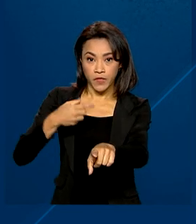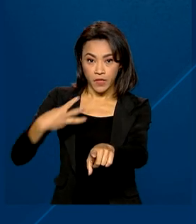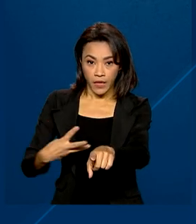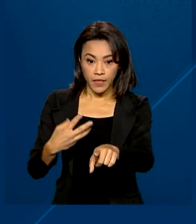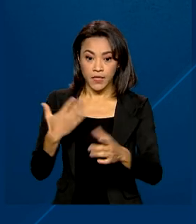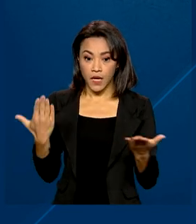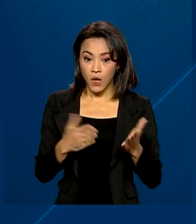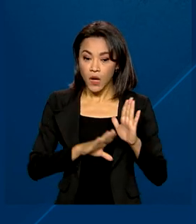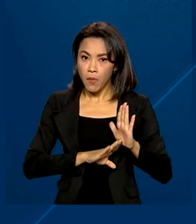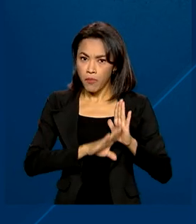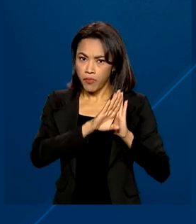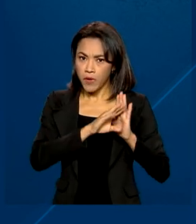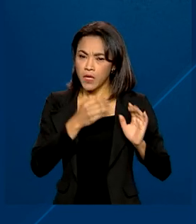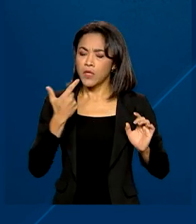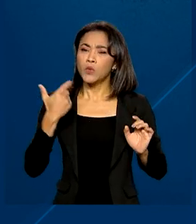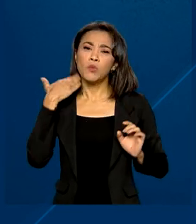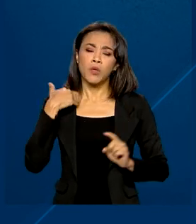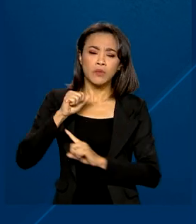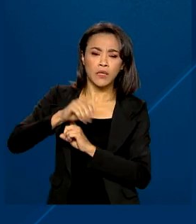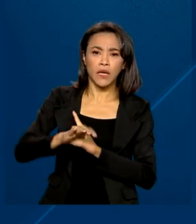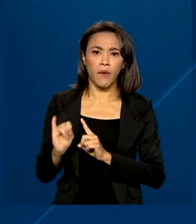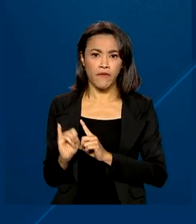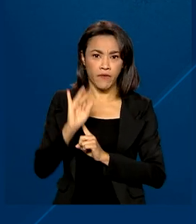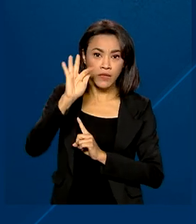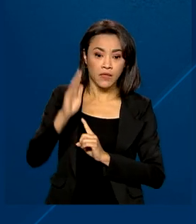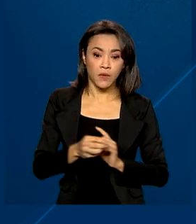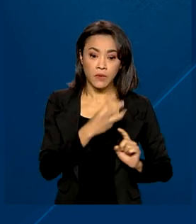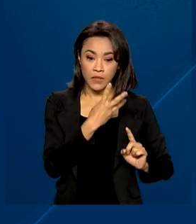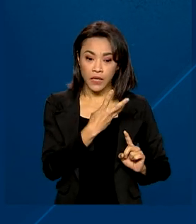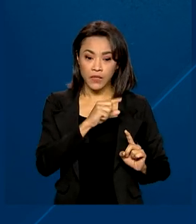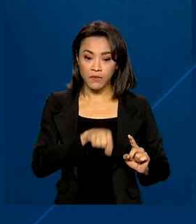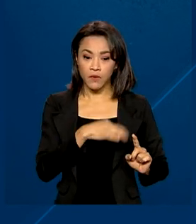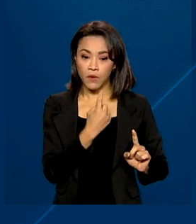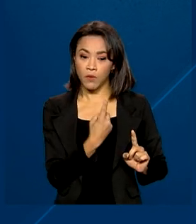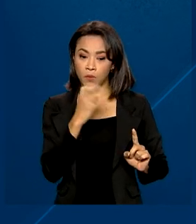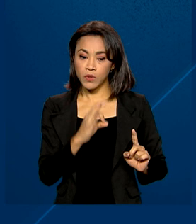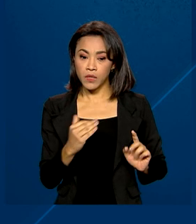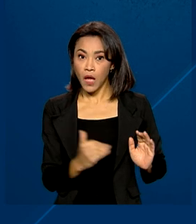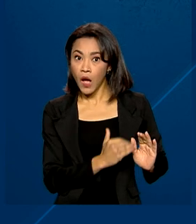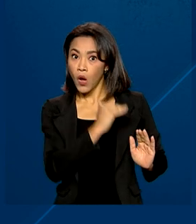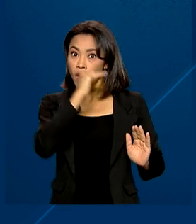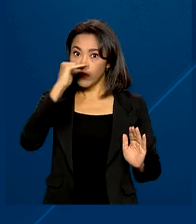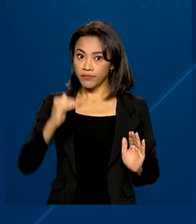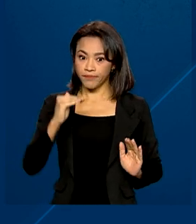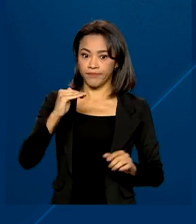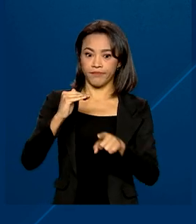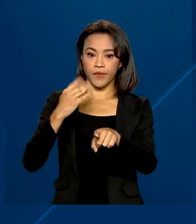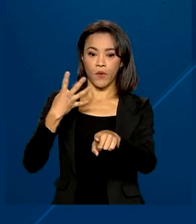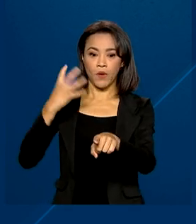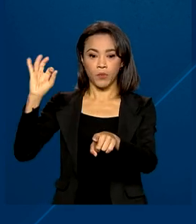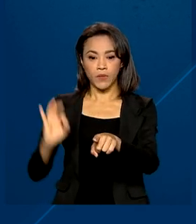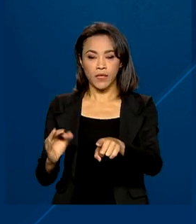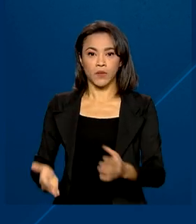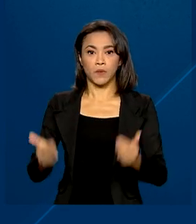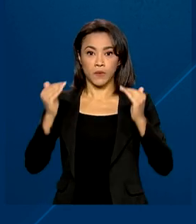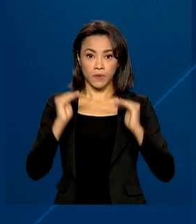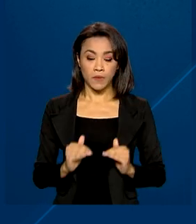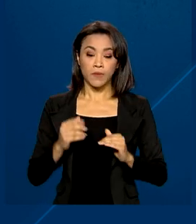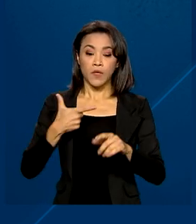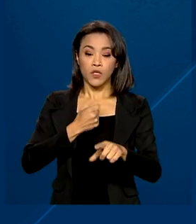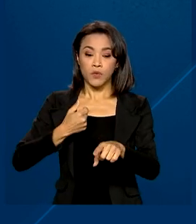a projeção de inflação do Banco Central saiu de 3,1 por cento para quatro porcento o